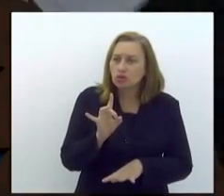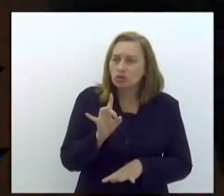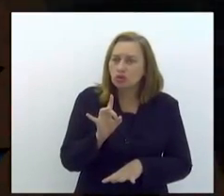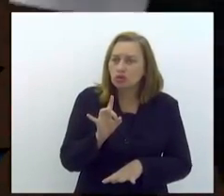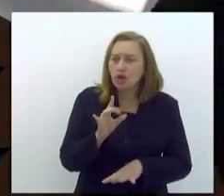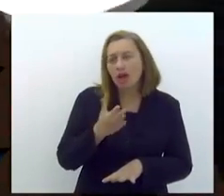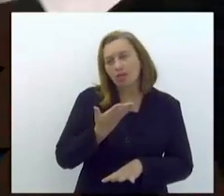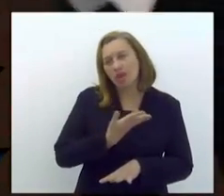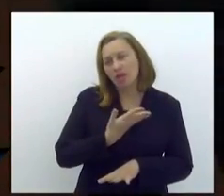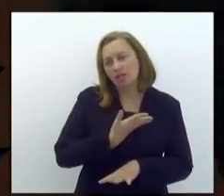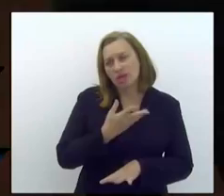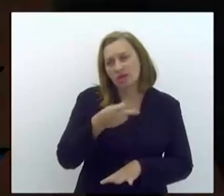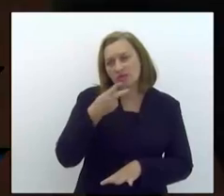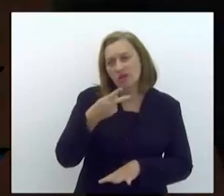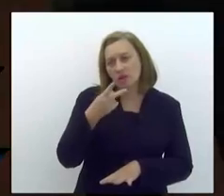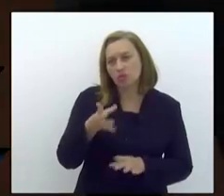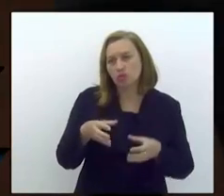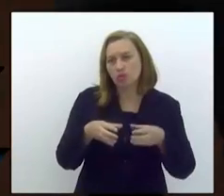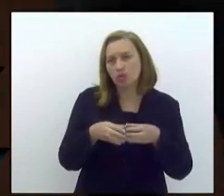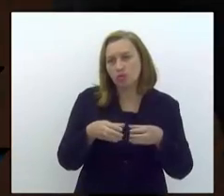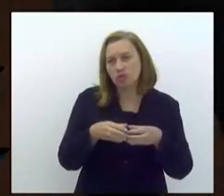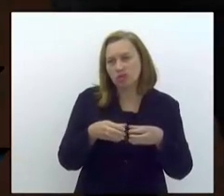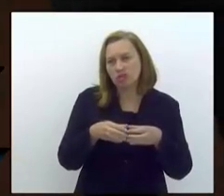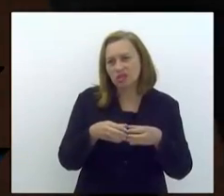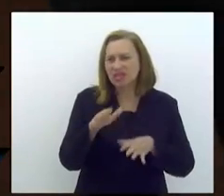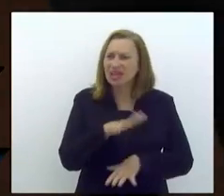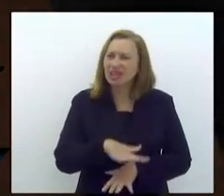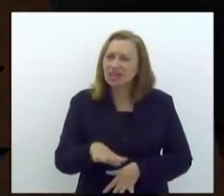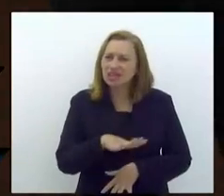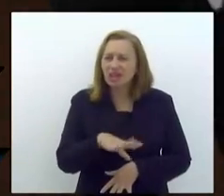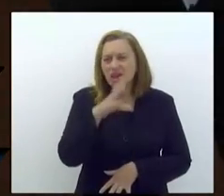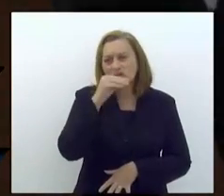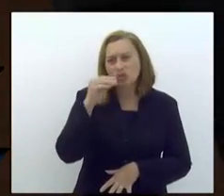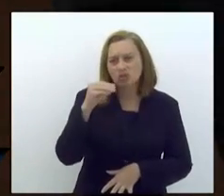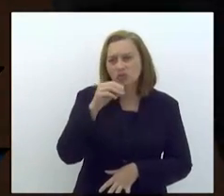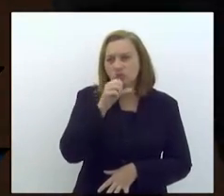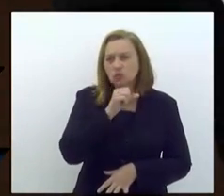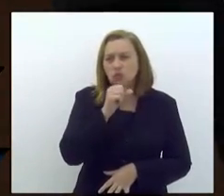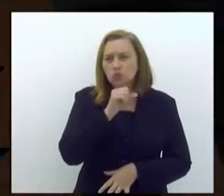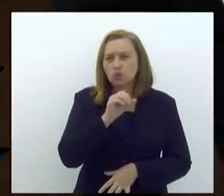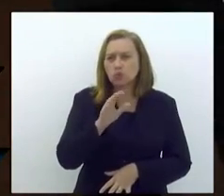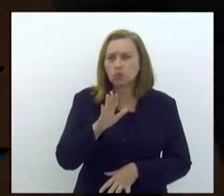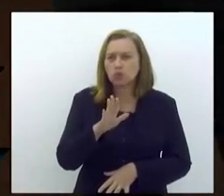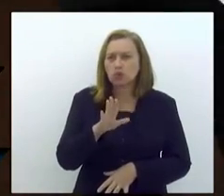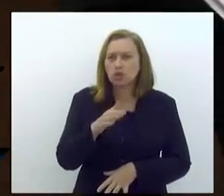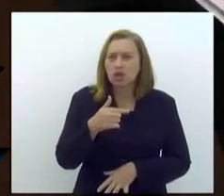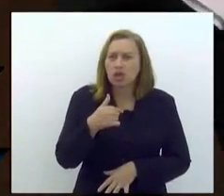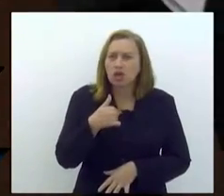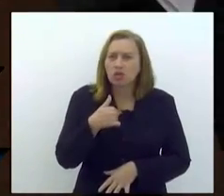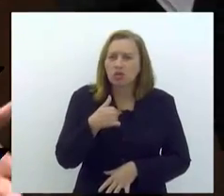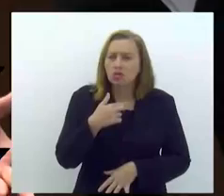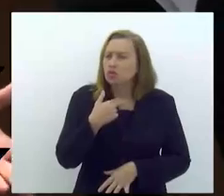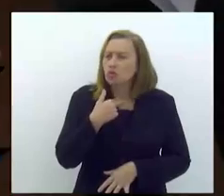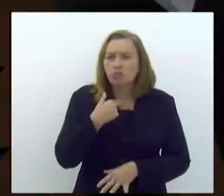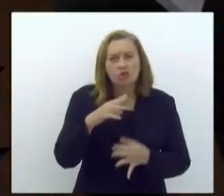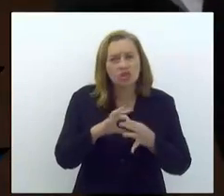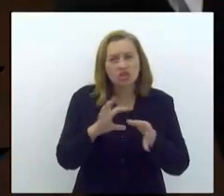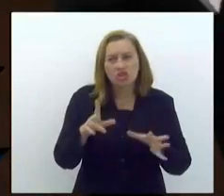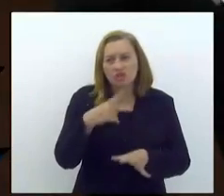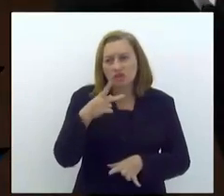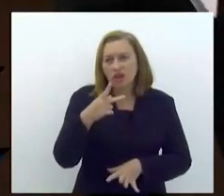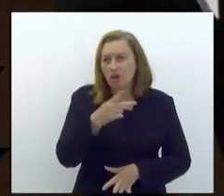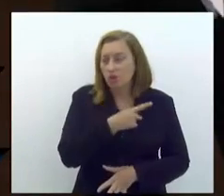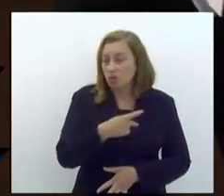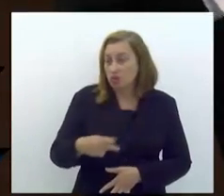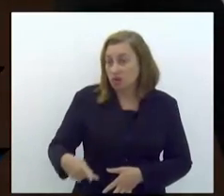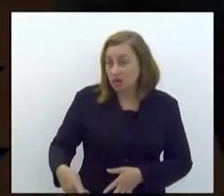colega falou sobre a comissão da Criança e Adolescente da pessoa idosa e eu não posso deixar de falar com o